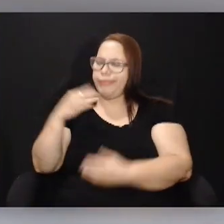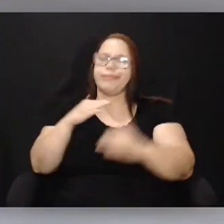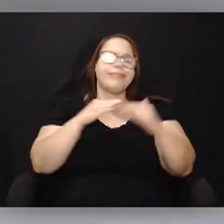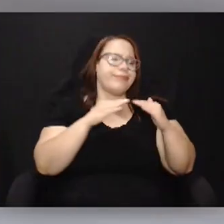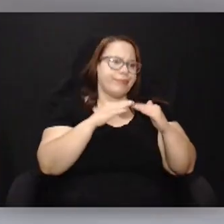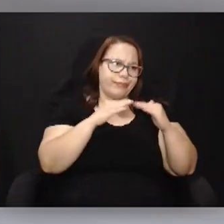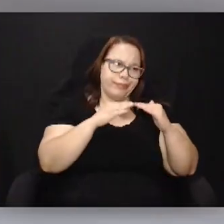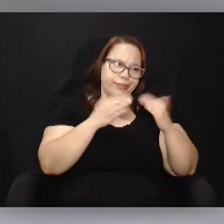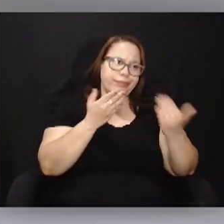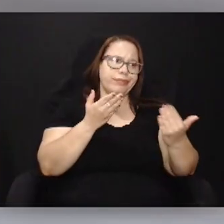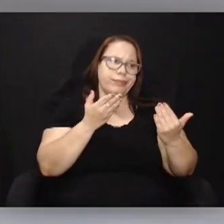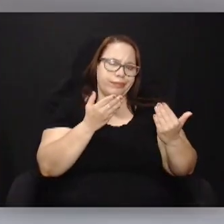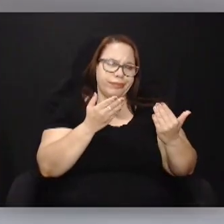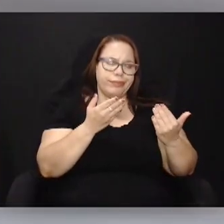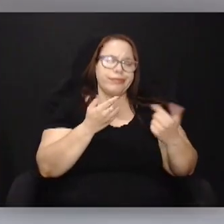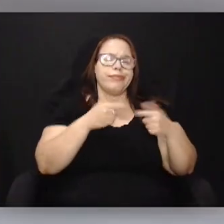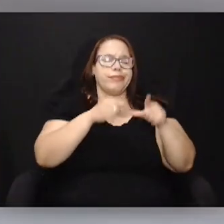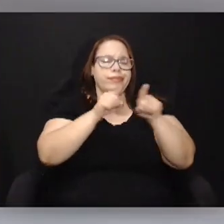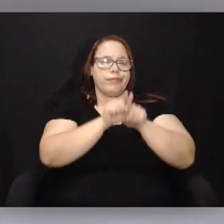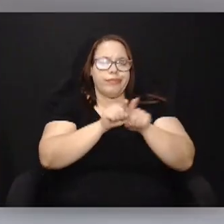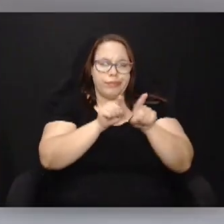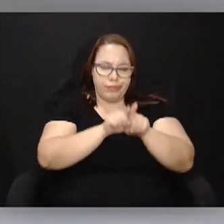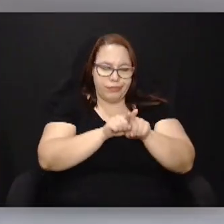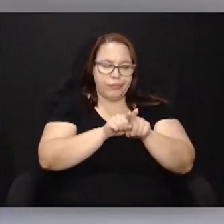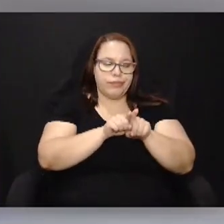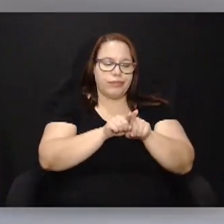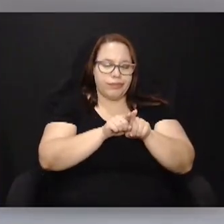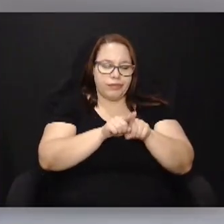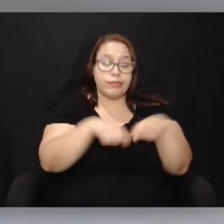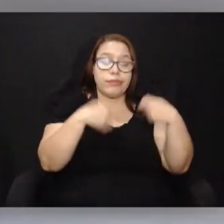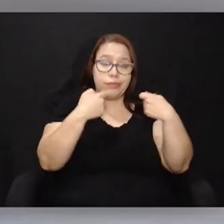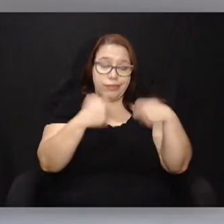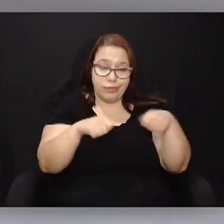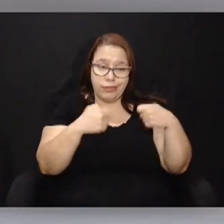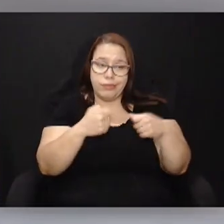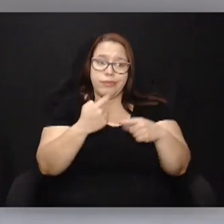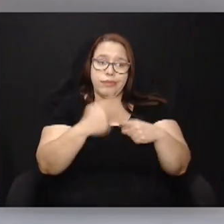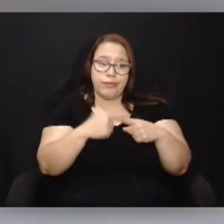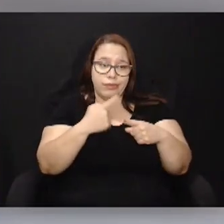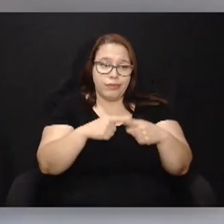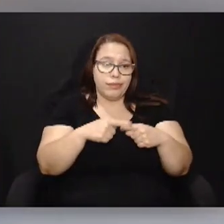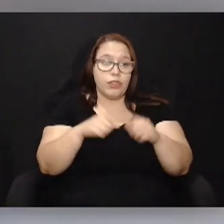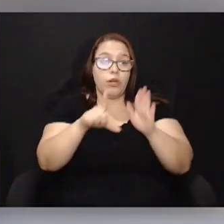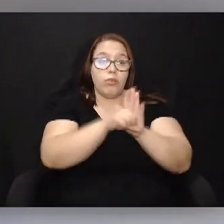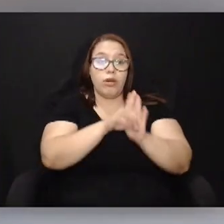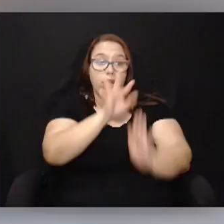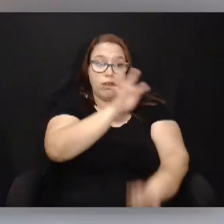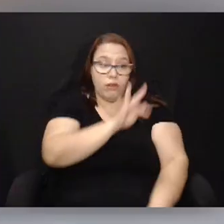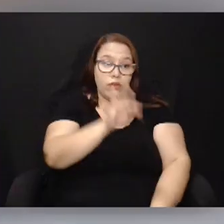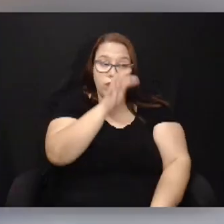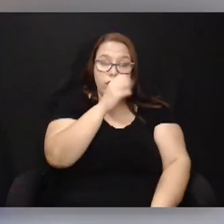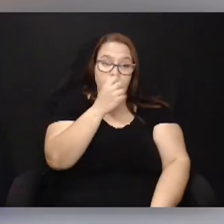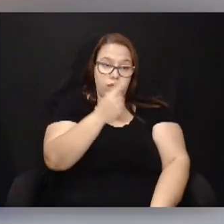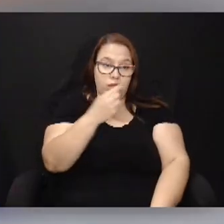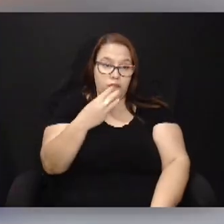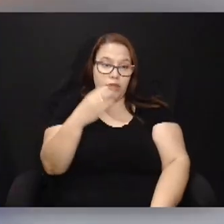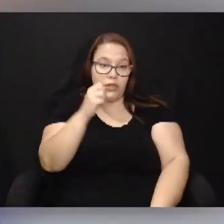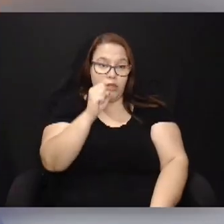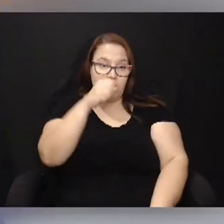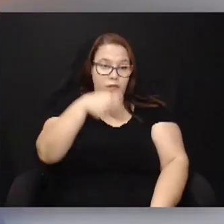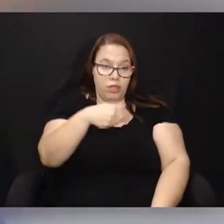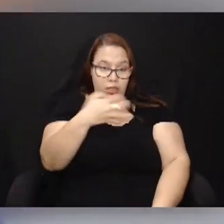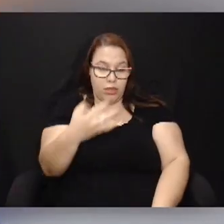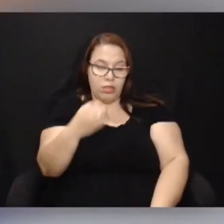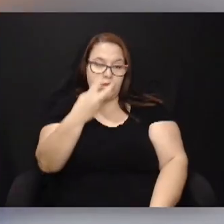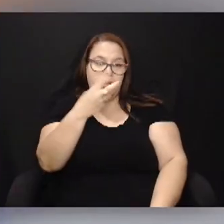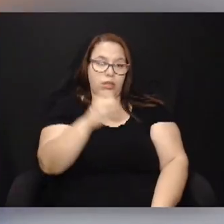também ela se faz necessária até por conta de uma lei federal, Lei 13.874 de 2019.